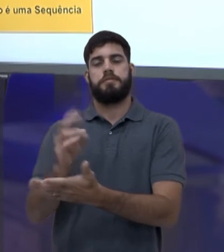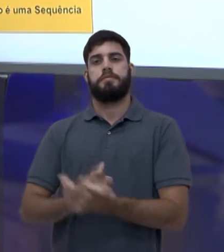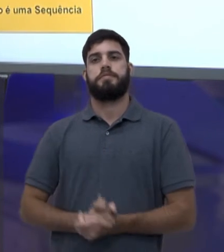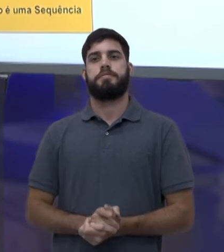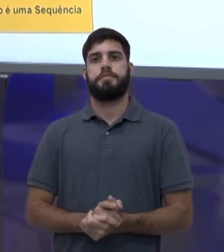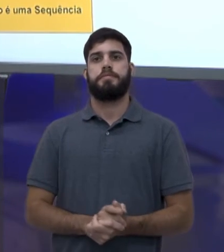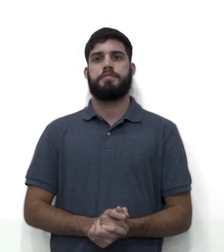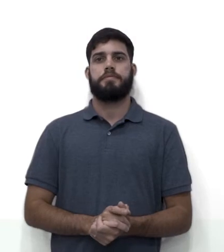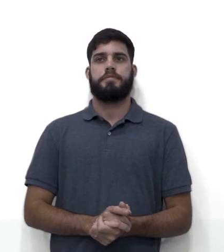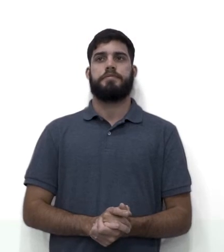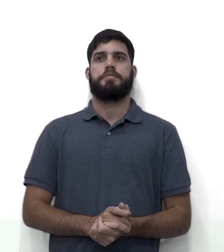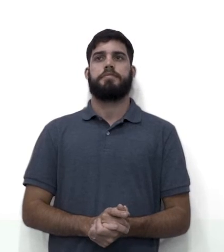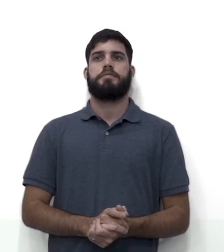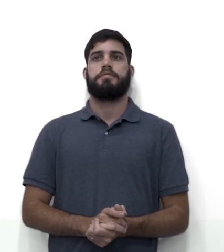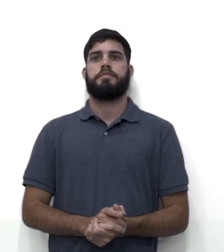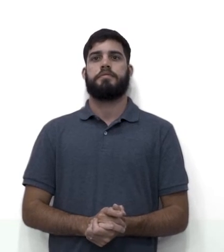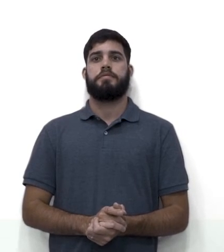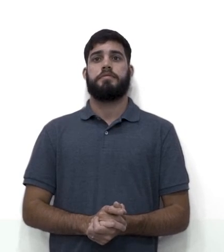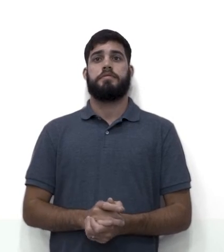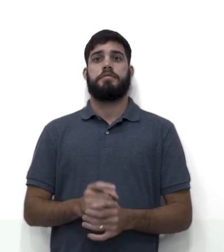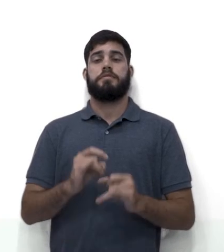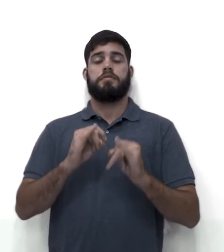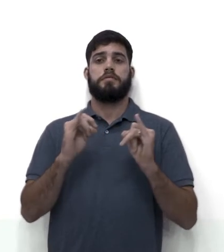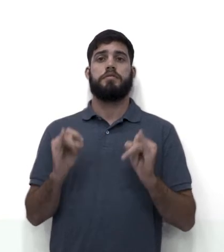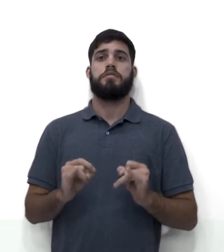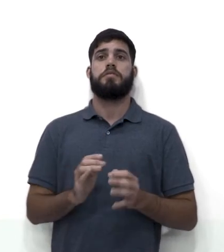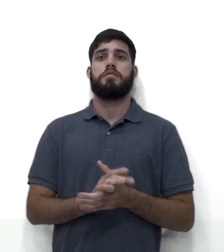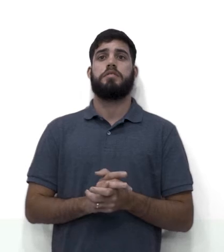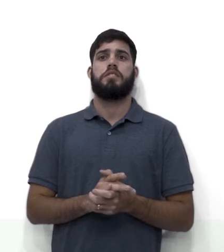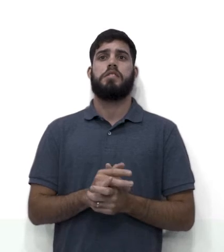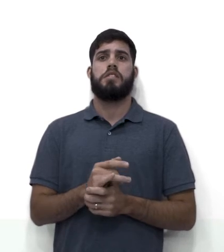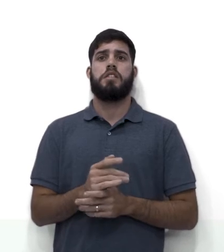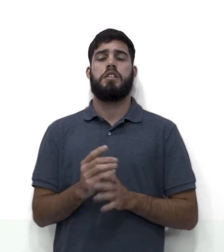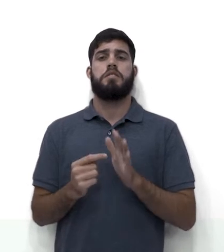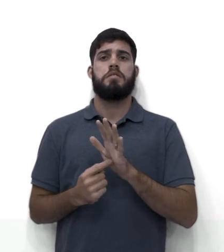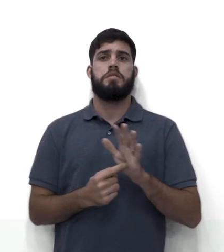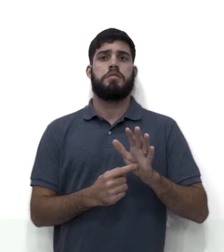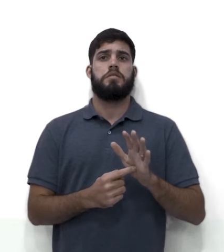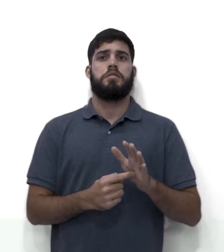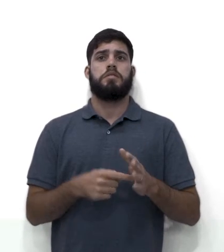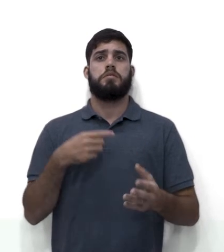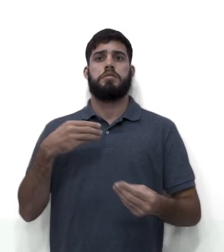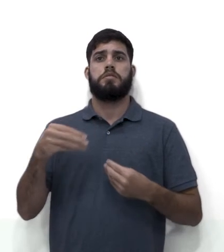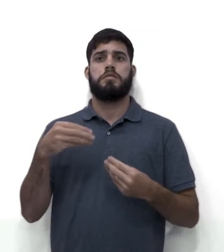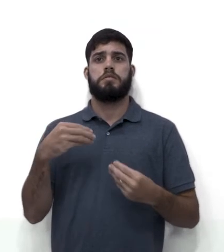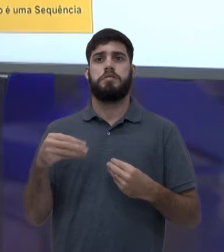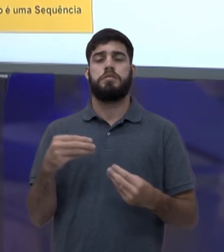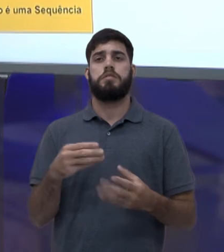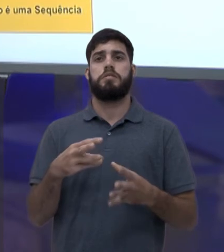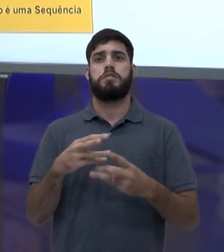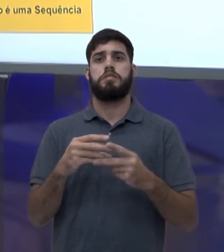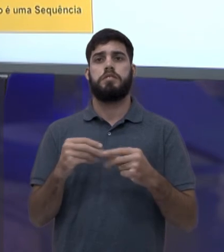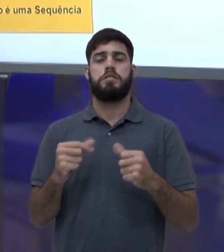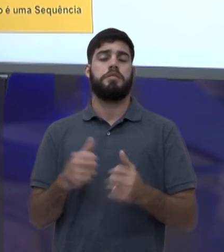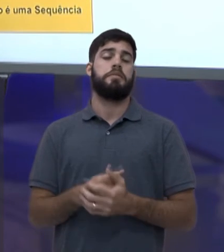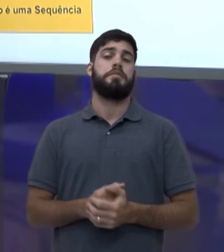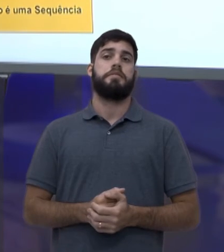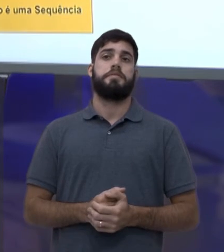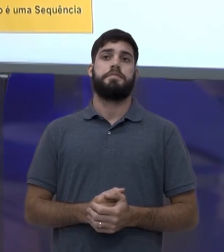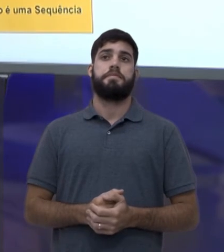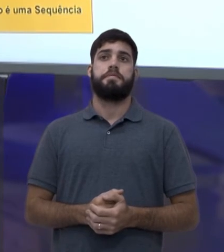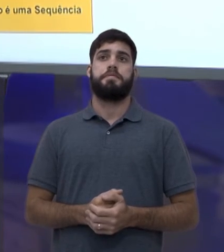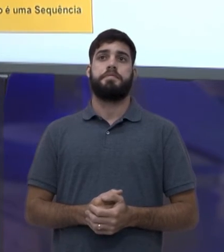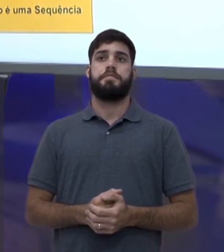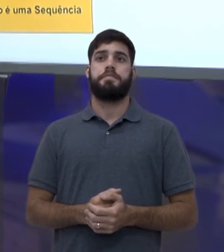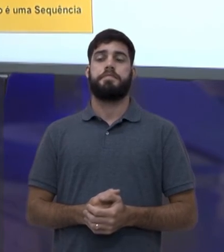diante. A imagem, ela é apresentada pelos bonecos de barro, é uma sequência recursiva. Então, se a gente